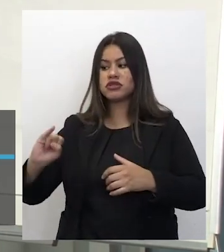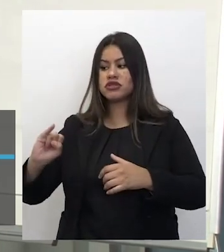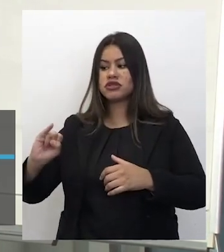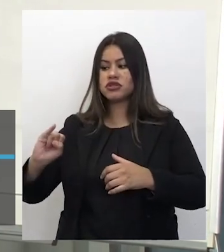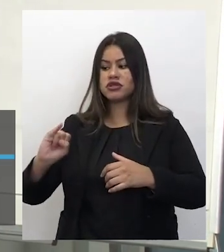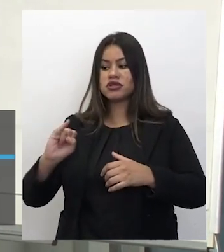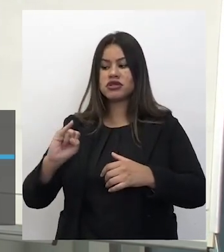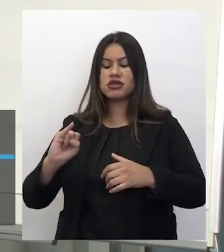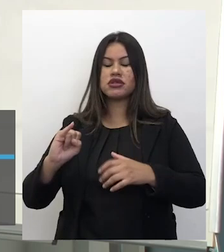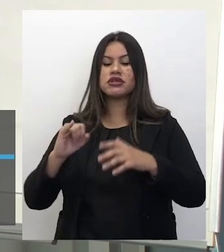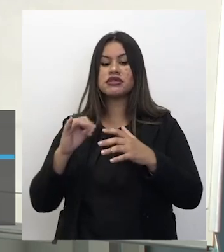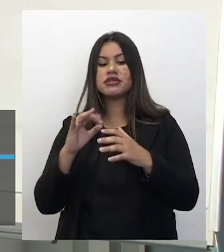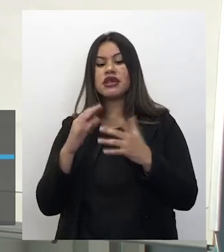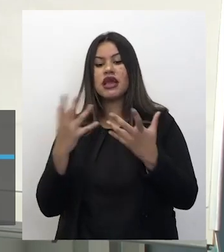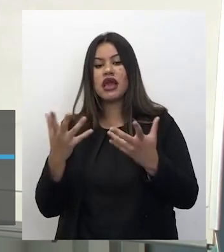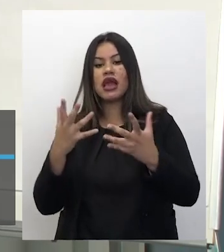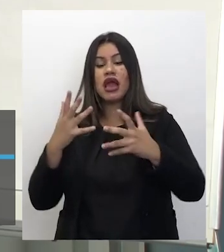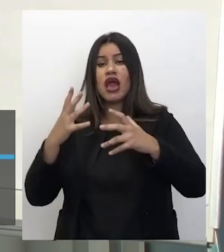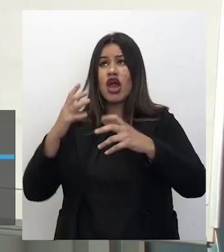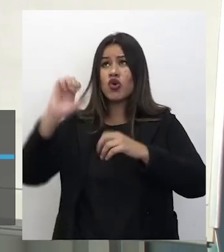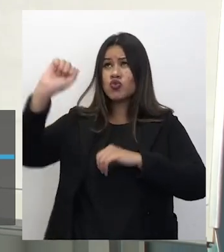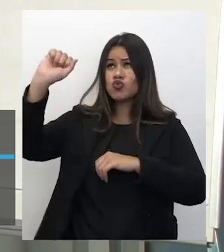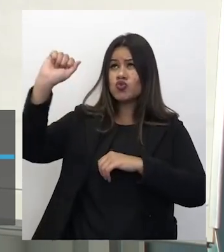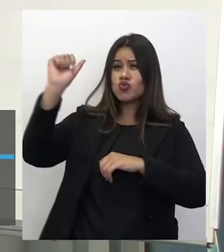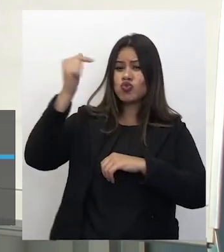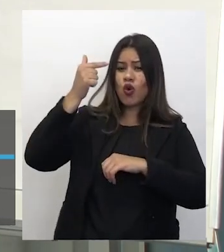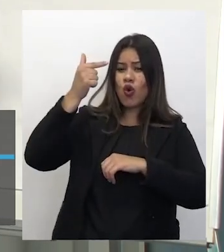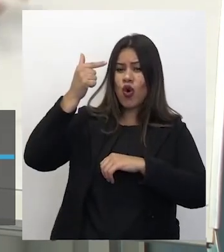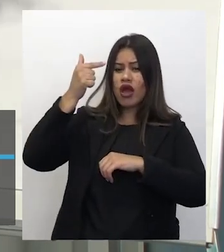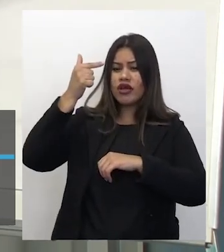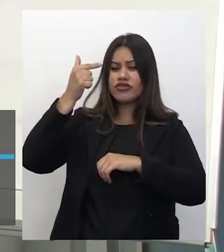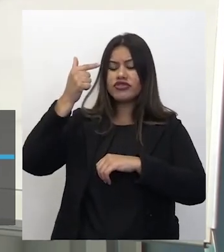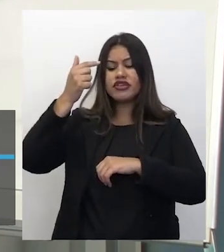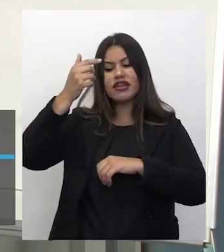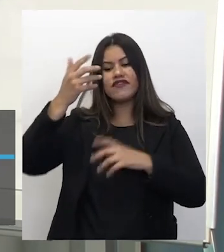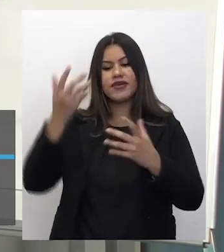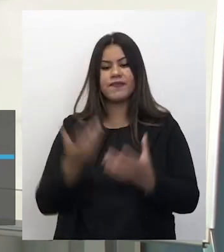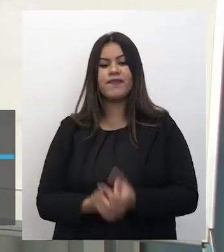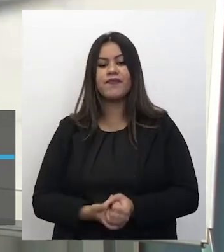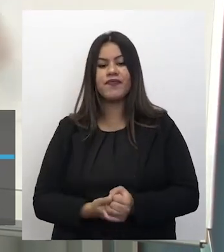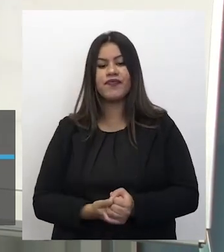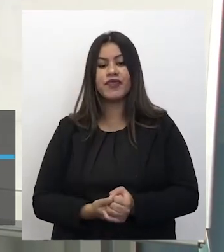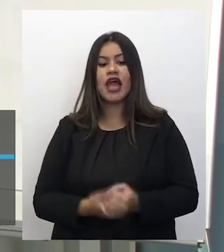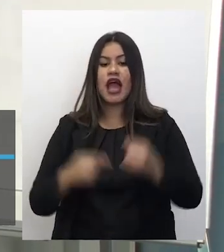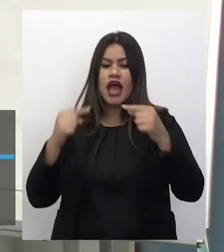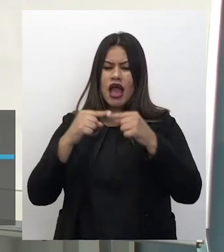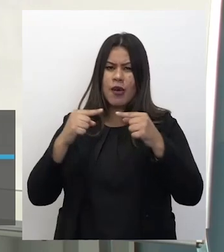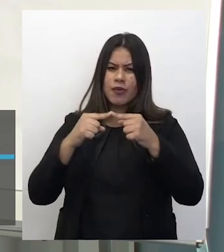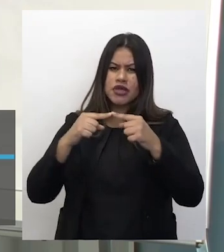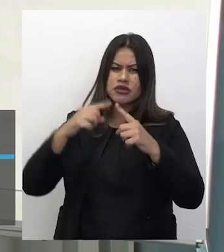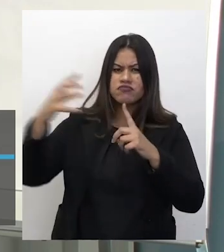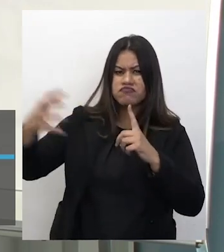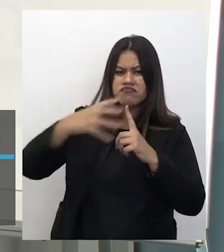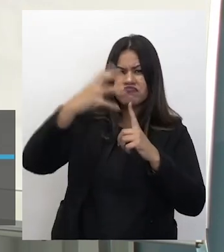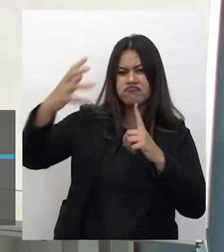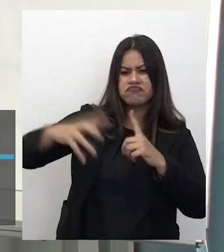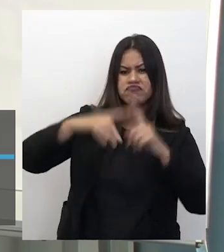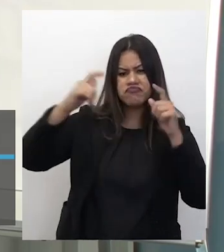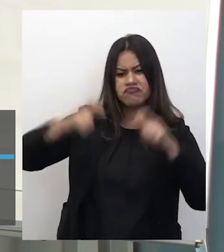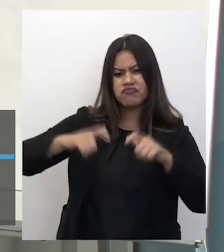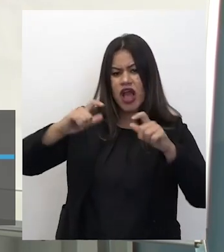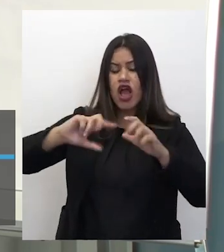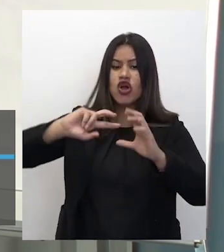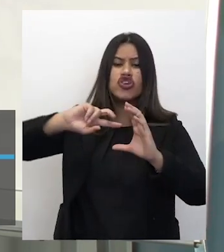tal, eu vou ter a pele mais escura. Então esse é o fenótipo. O genótipo pode ter influência do ambiente? Pode, mas em condições